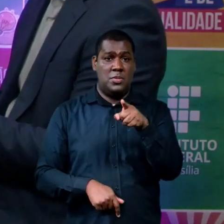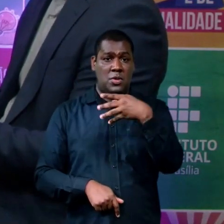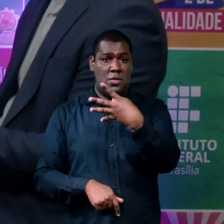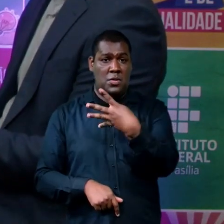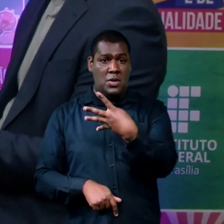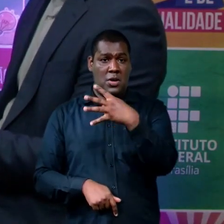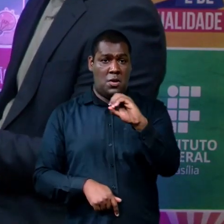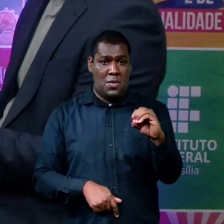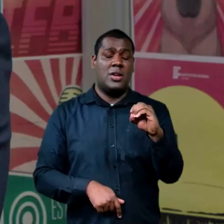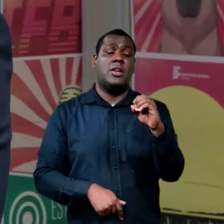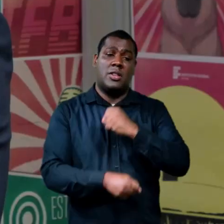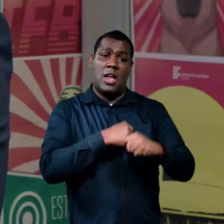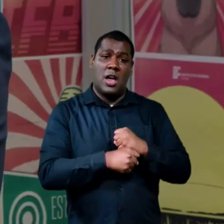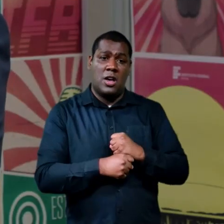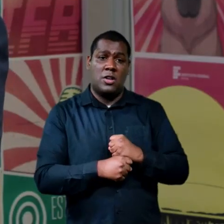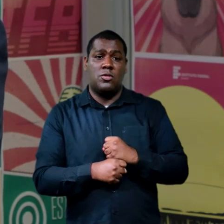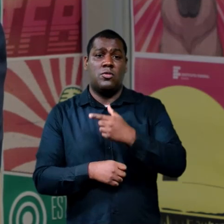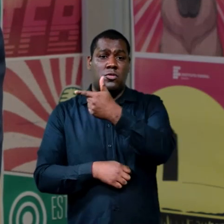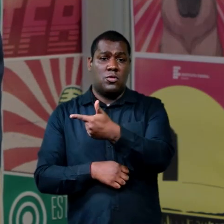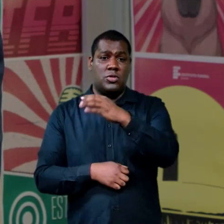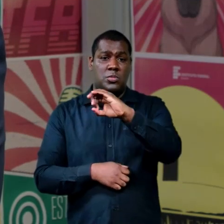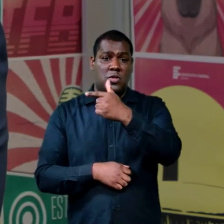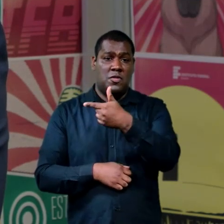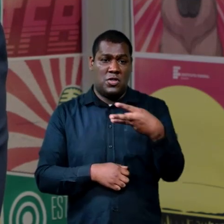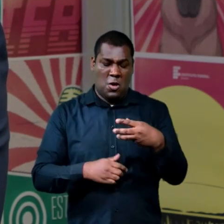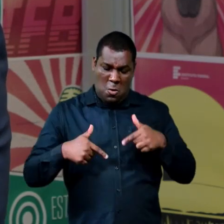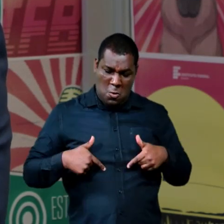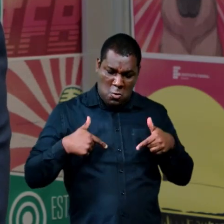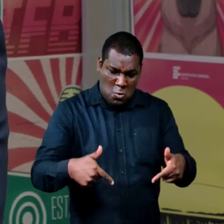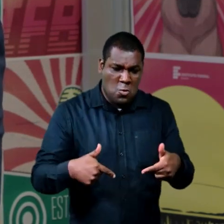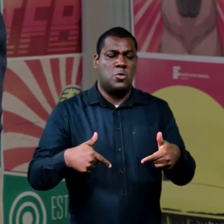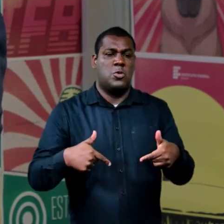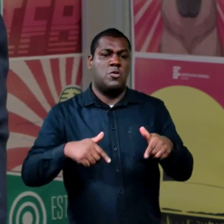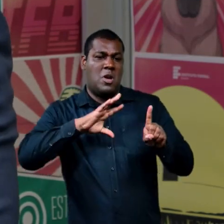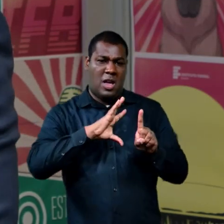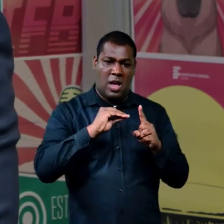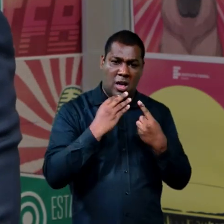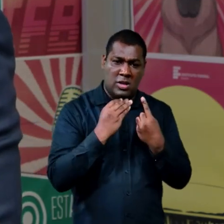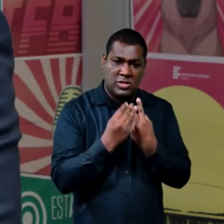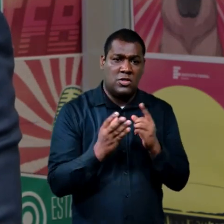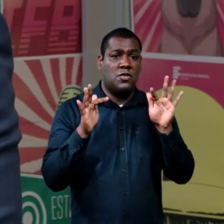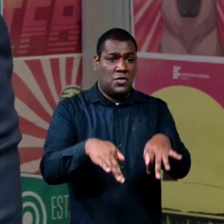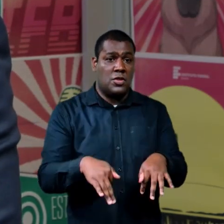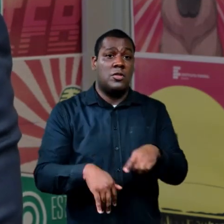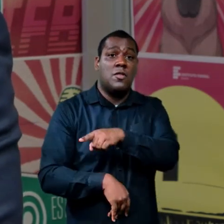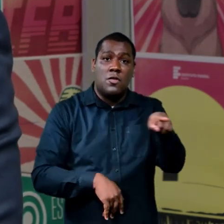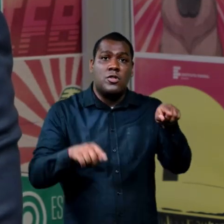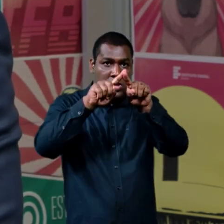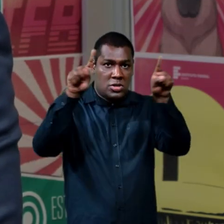programa federal para enfrentamento ao assédio sexual. E você, servidor, é preciso que você